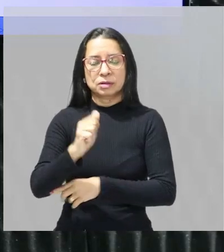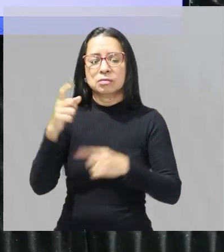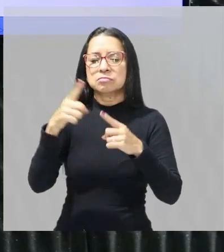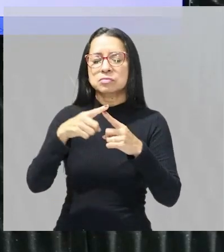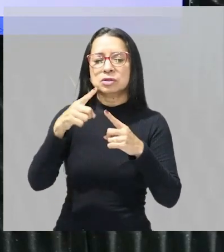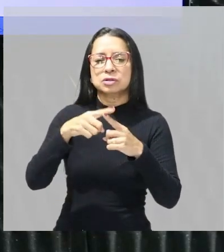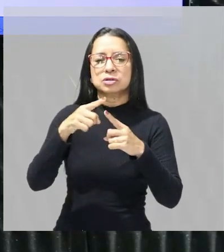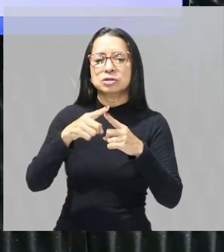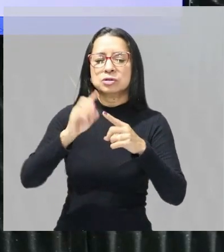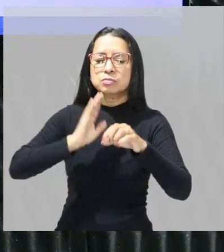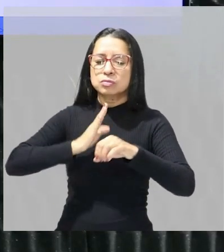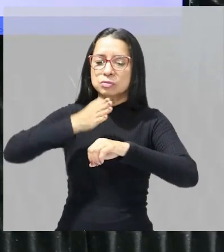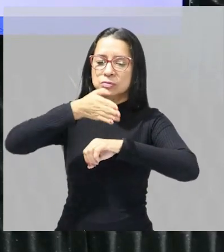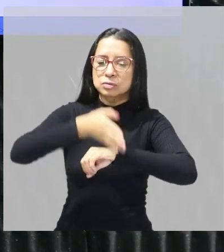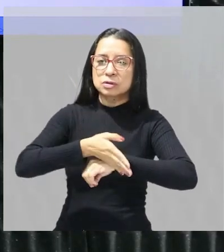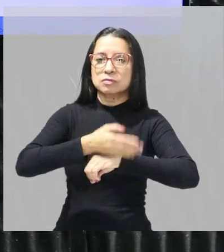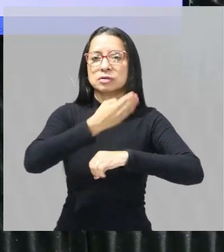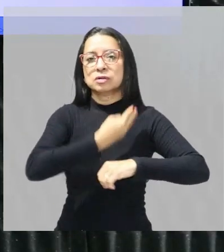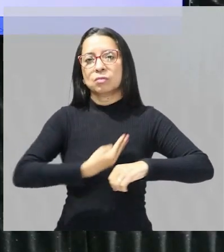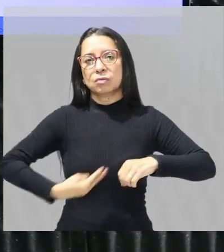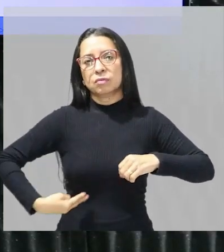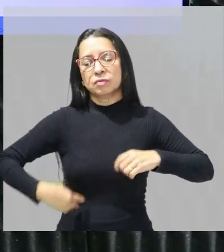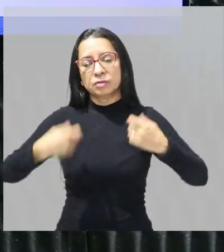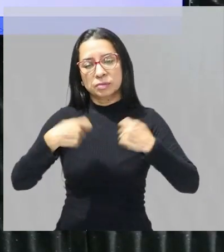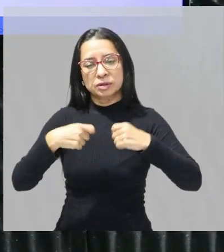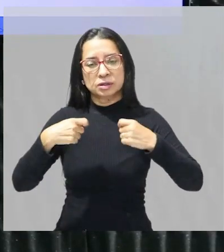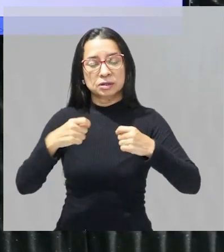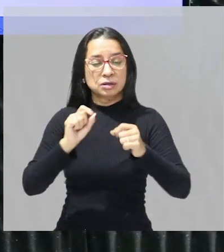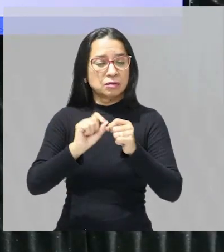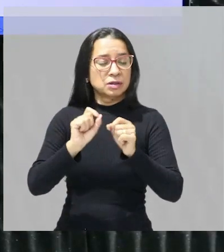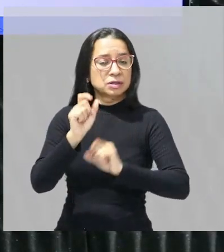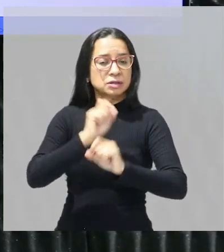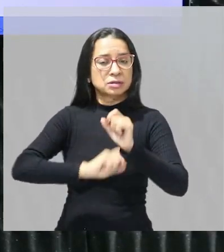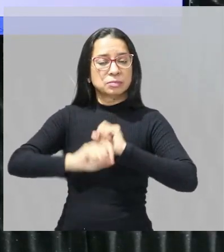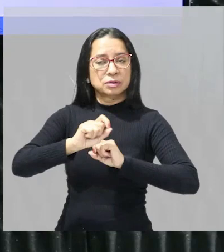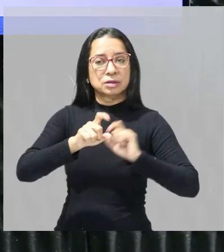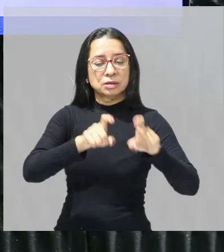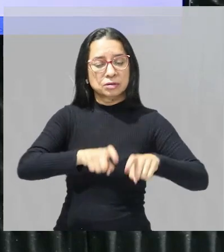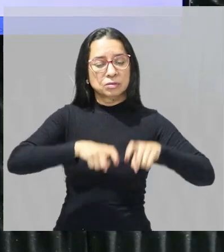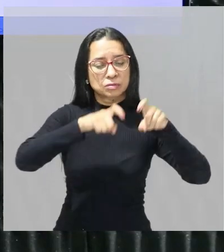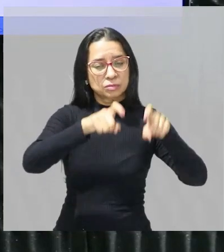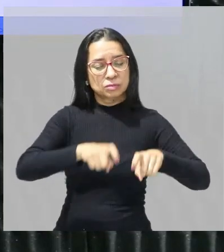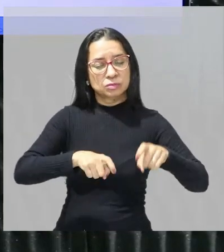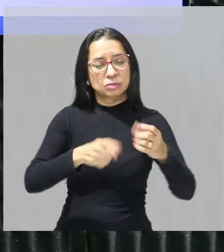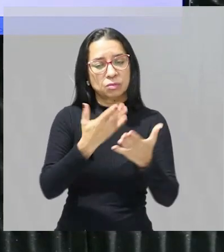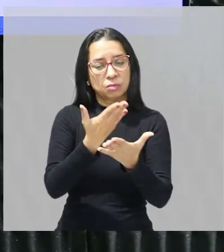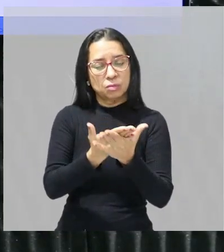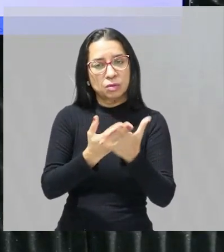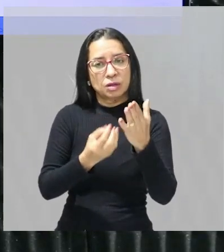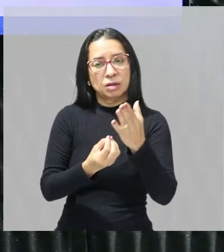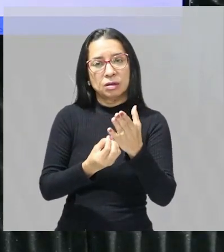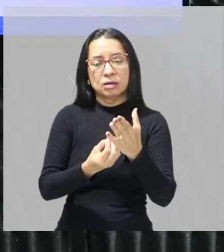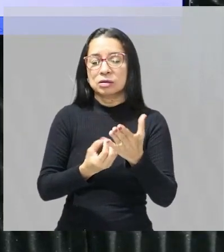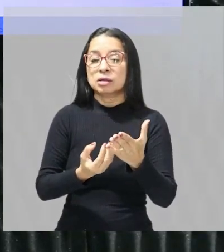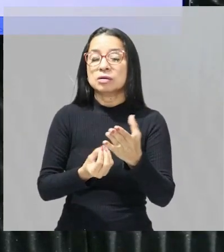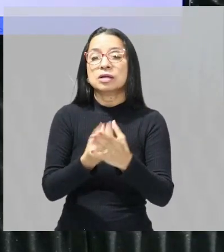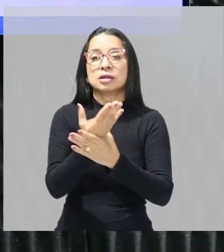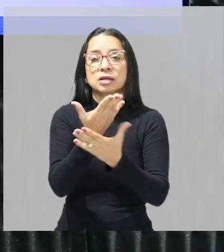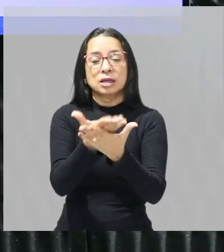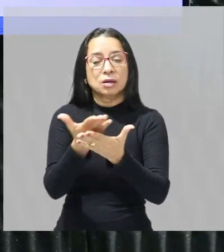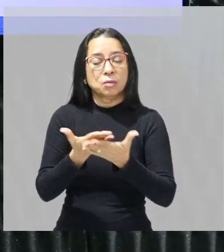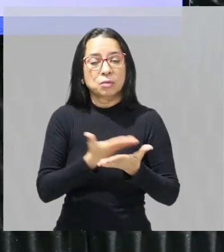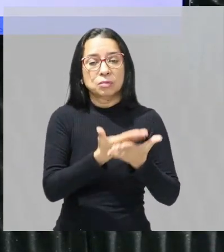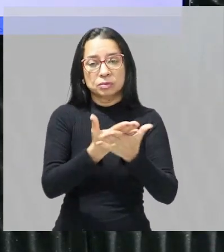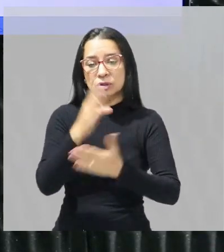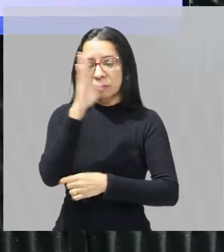intervenção o poder público precisa fazer para que a agricultura orgânica, a agricultura ecológica brasileira não fique de lado?